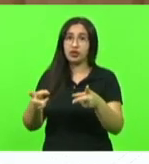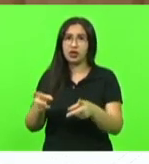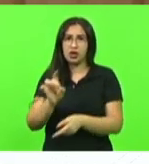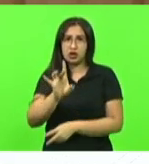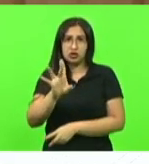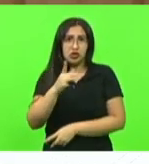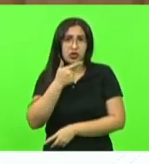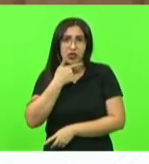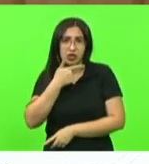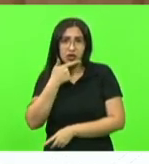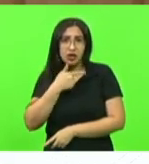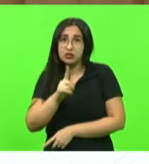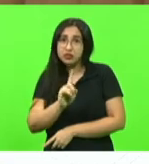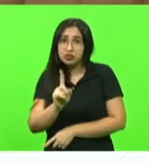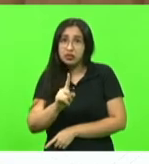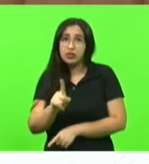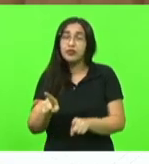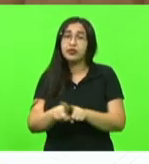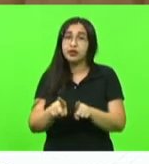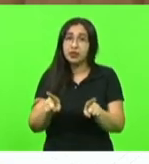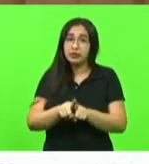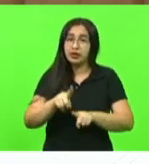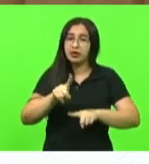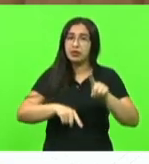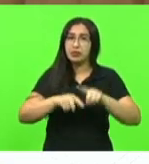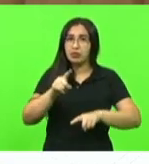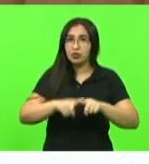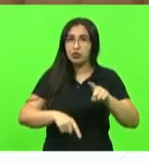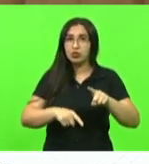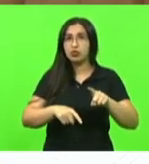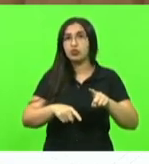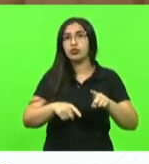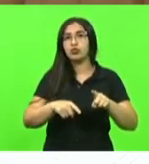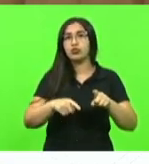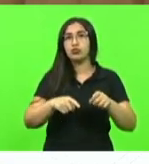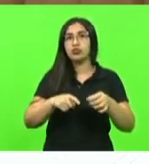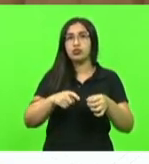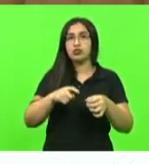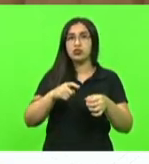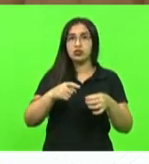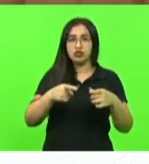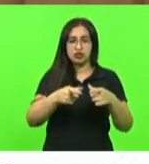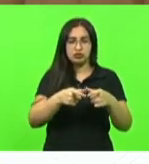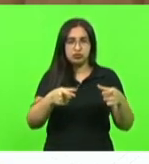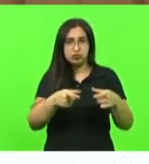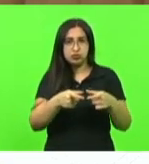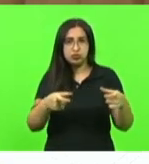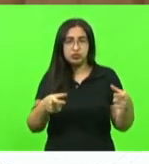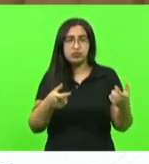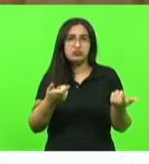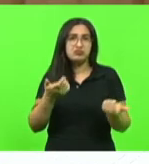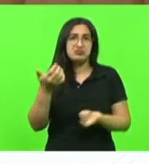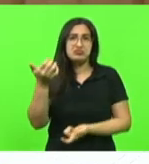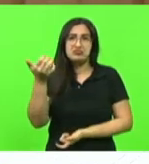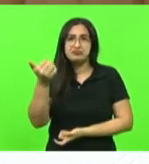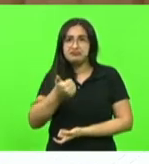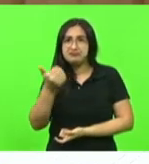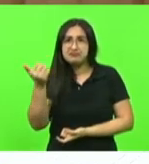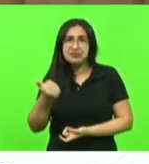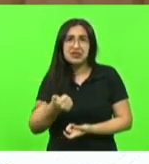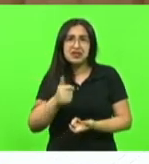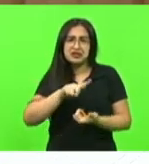queijo, vale para os produtos embutidos também de carne suína, vale para os derivados de leite, vale para